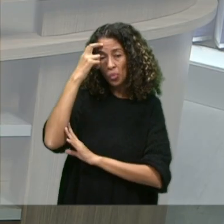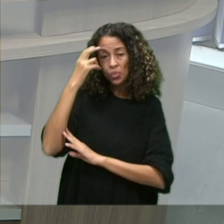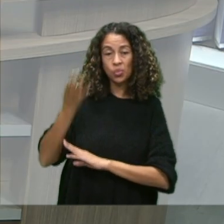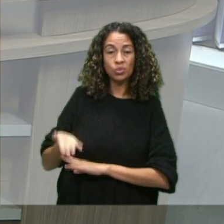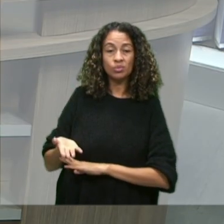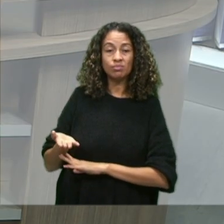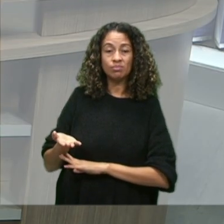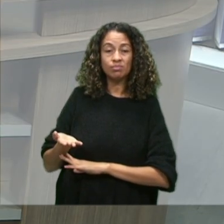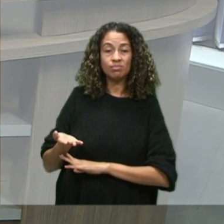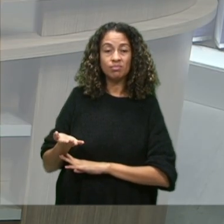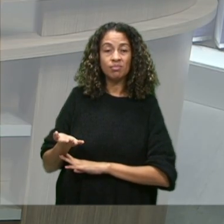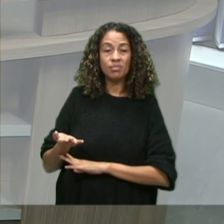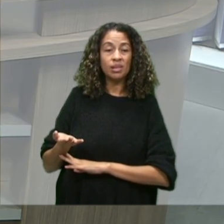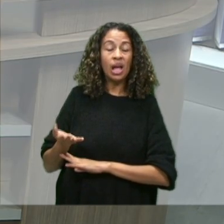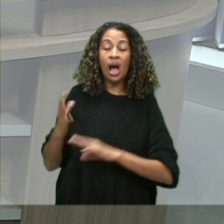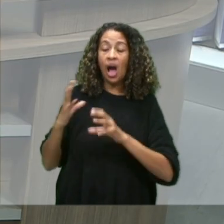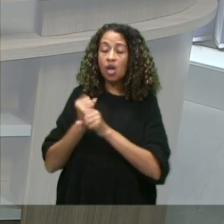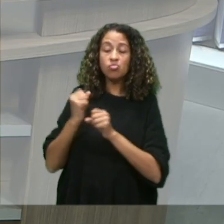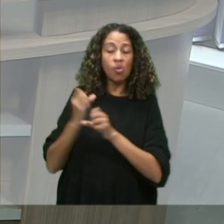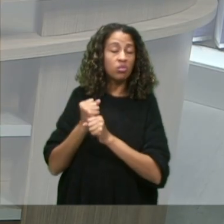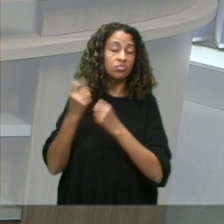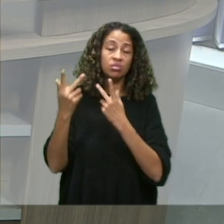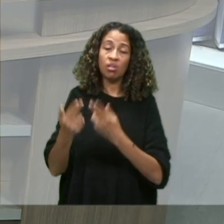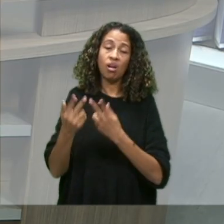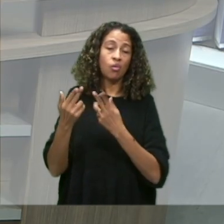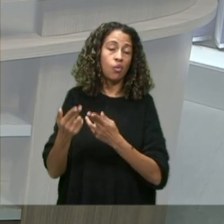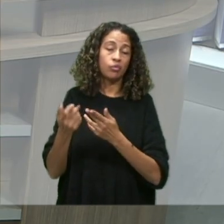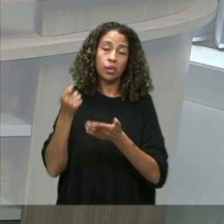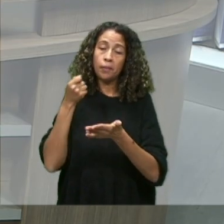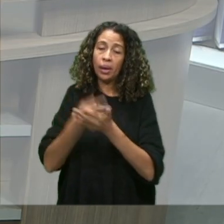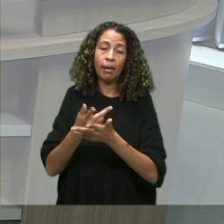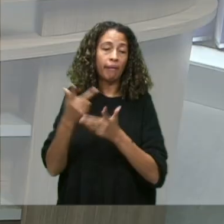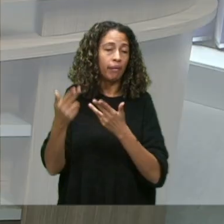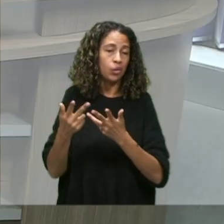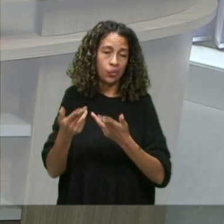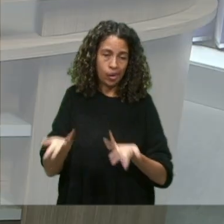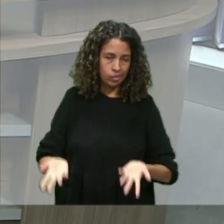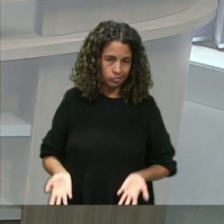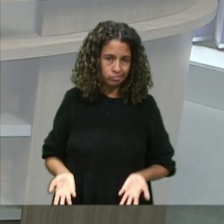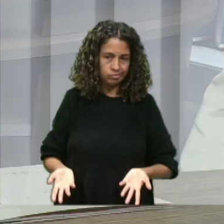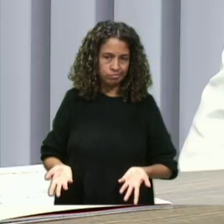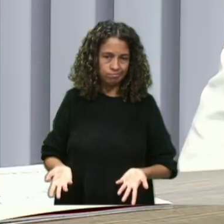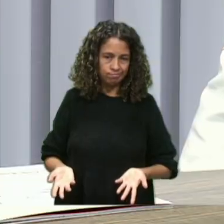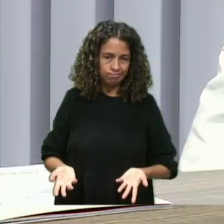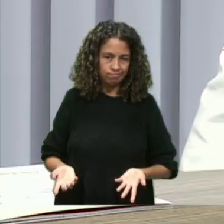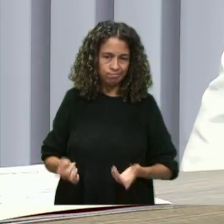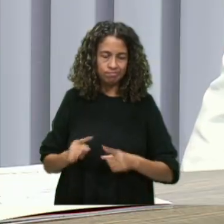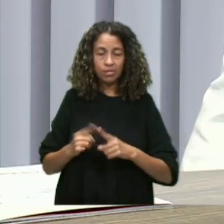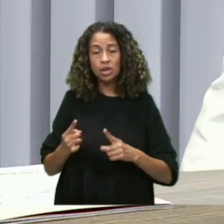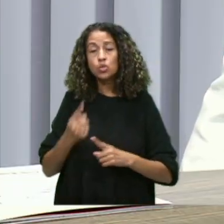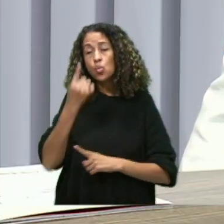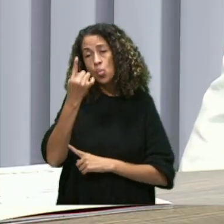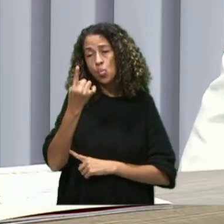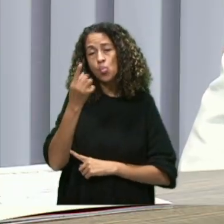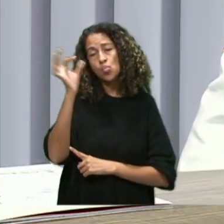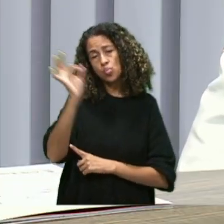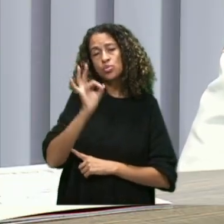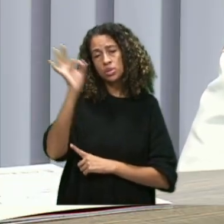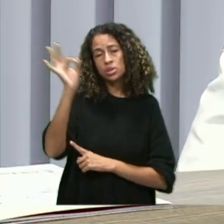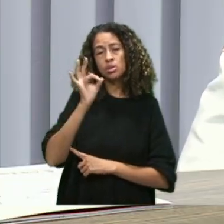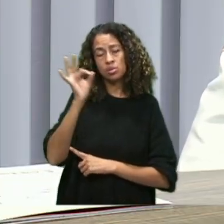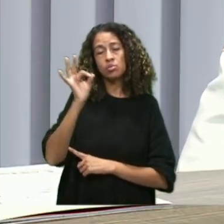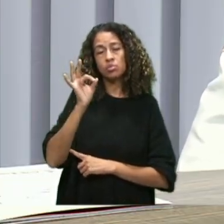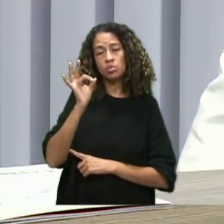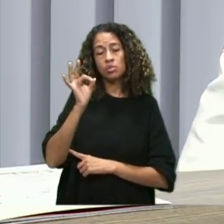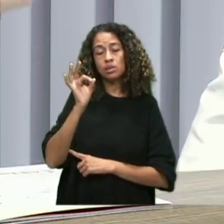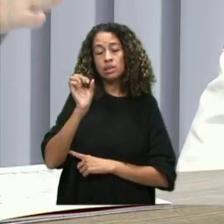As contas dela vai continuar pagando aquele igual, só que 1% daquilo, em vez de